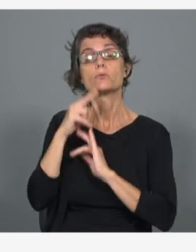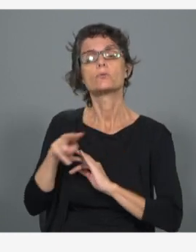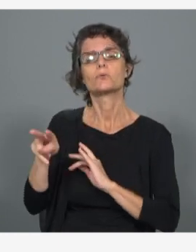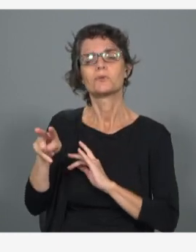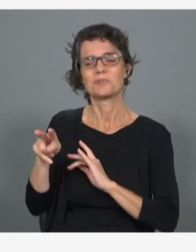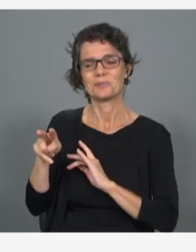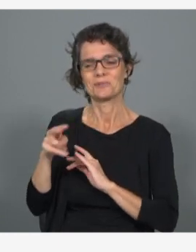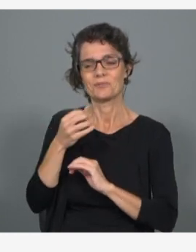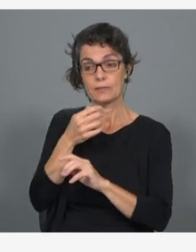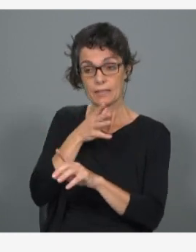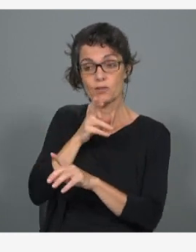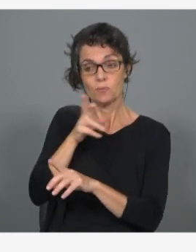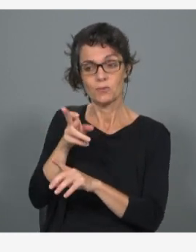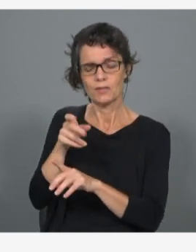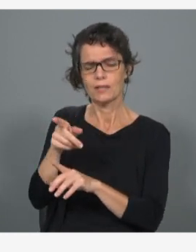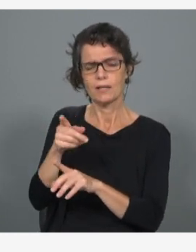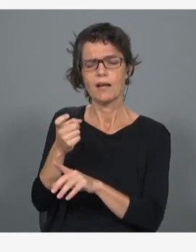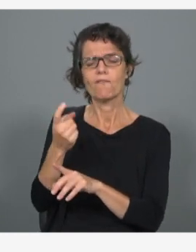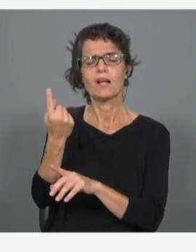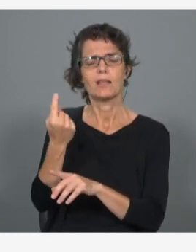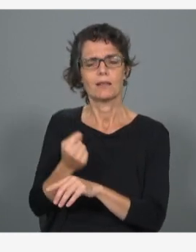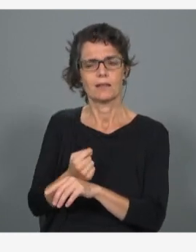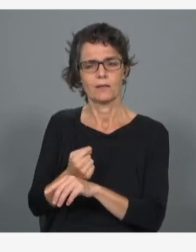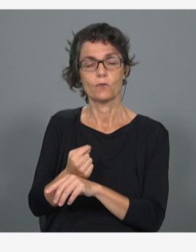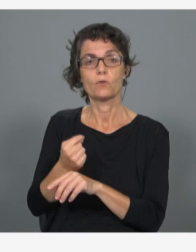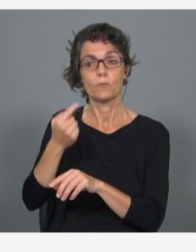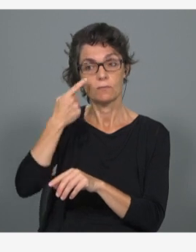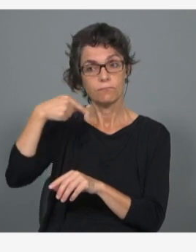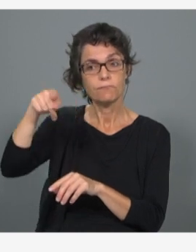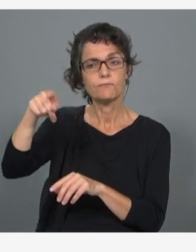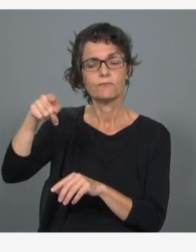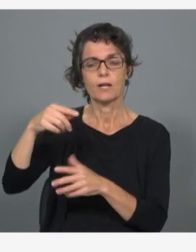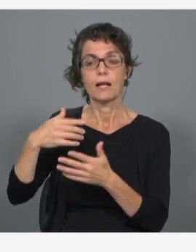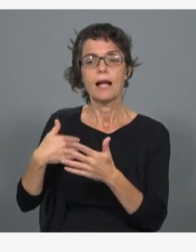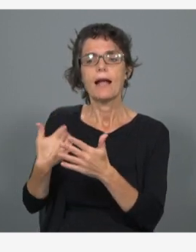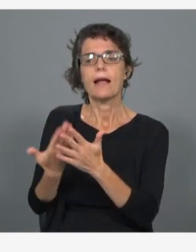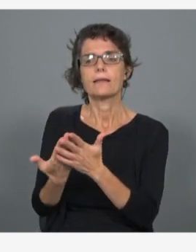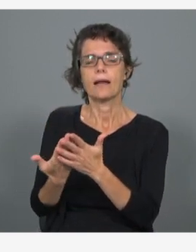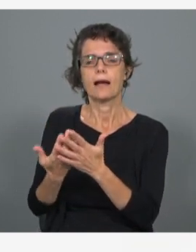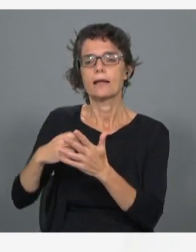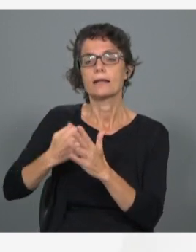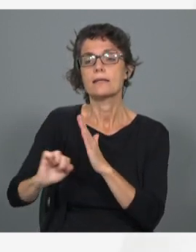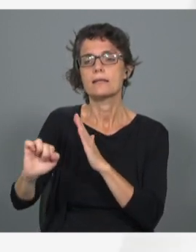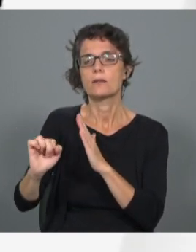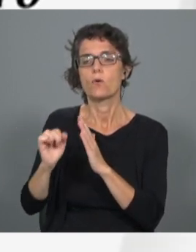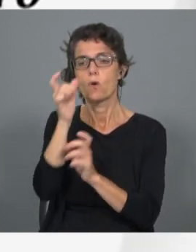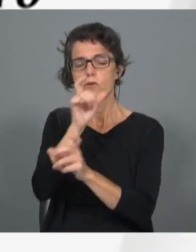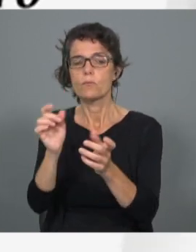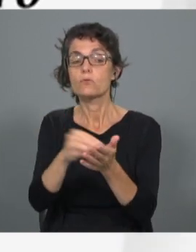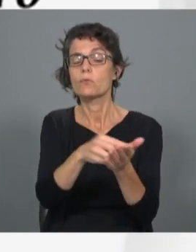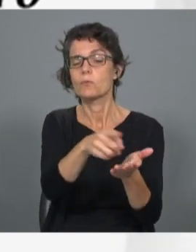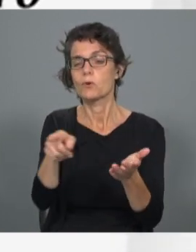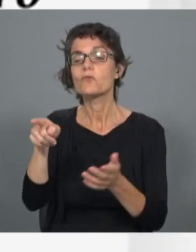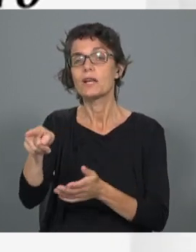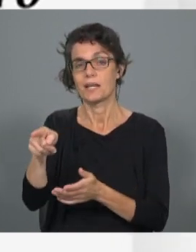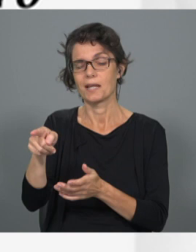e respondeu: Falta-te uma coisa. Vai vender o que tens, dá o dinheiro aos pobres e terás um tesouro